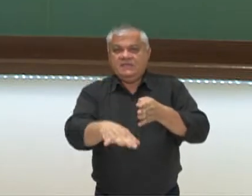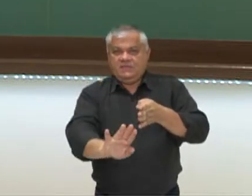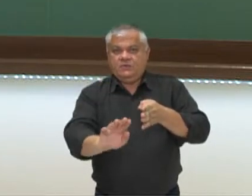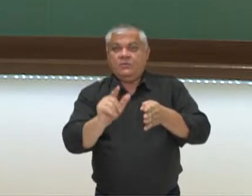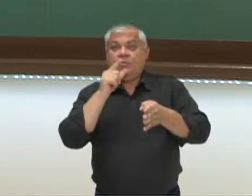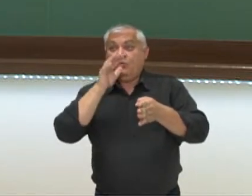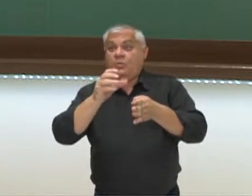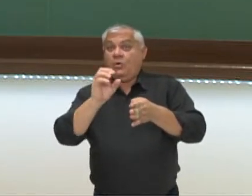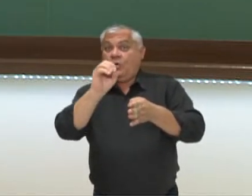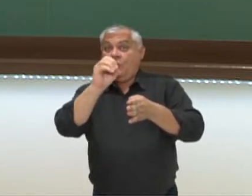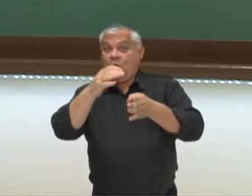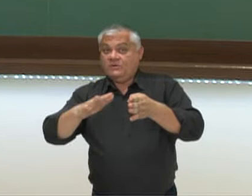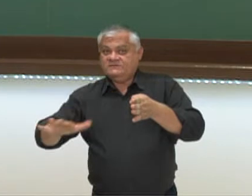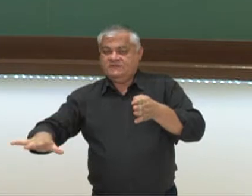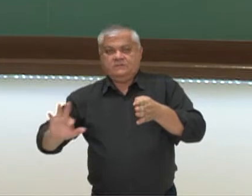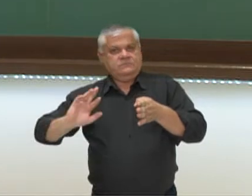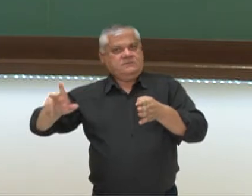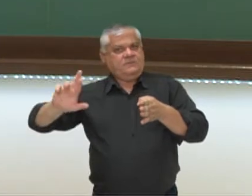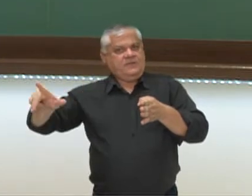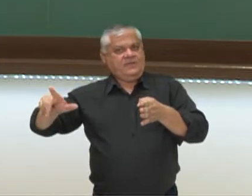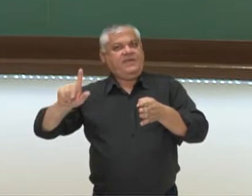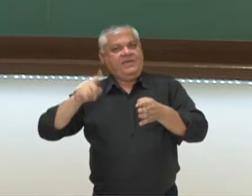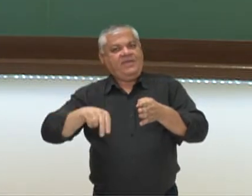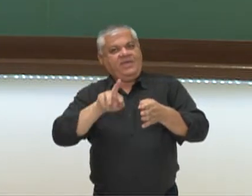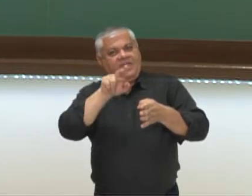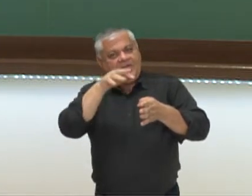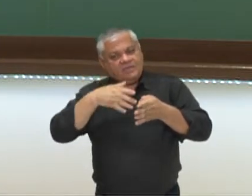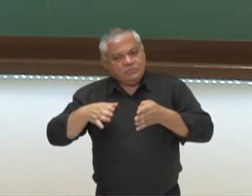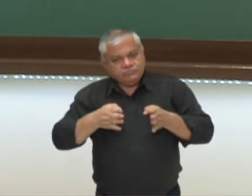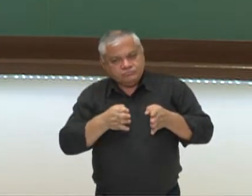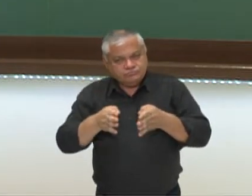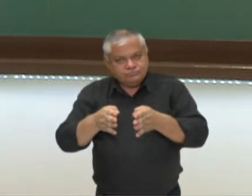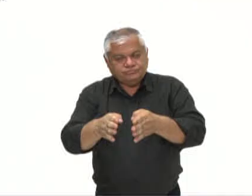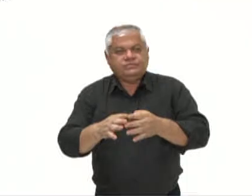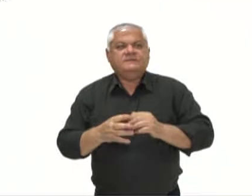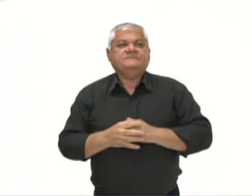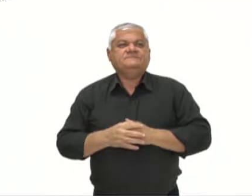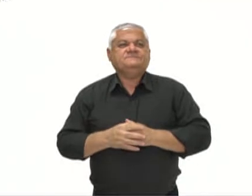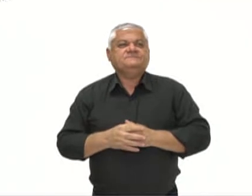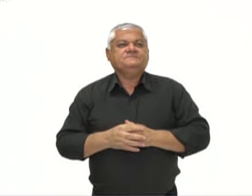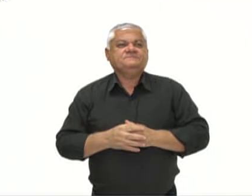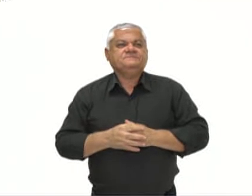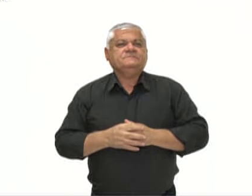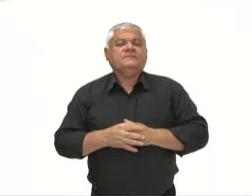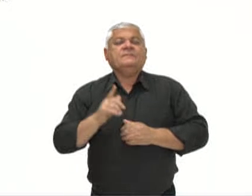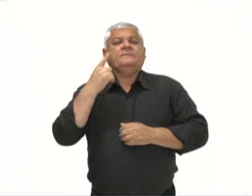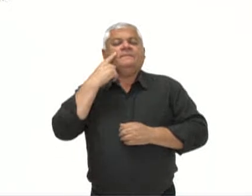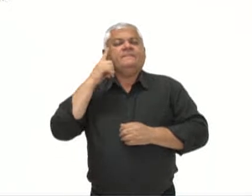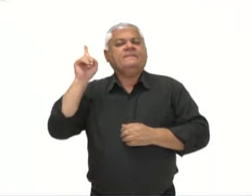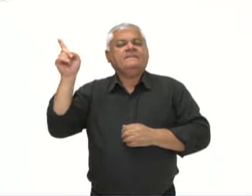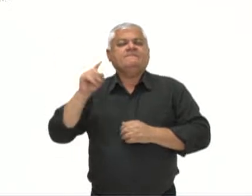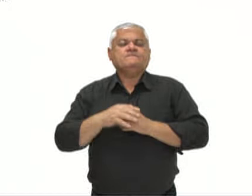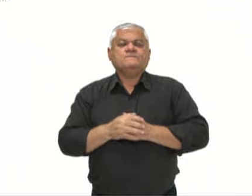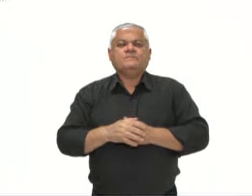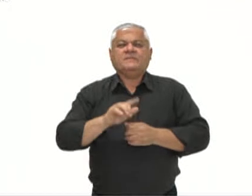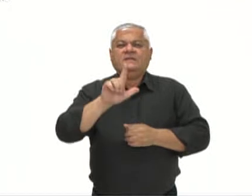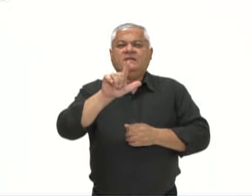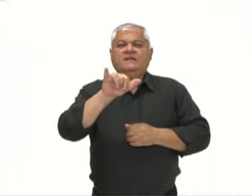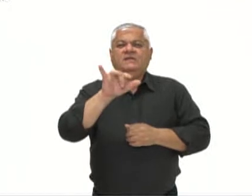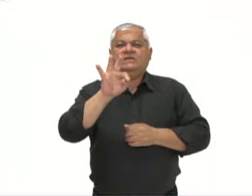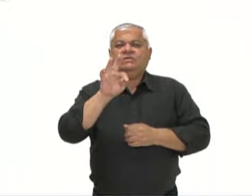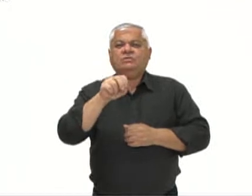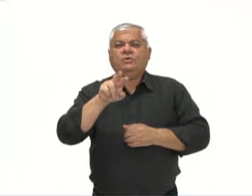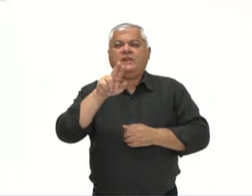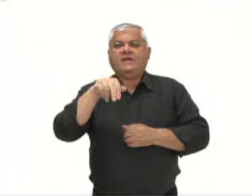exceções para algumas bacias hidrográficas que a gente vai conhecer agora. Olha aqui, ó. Então, a bacia hidrográfica litorânea, que corresponde